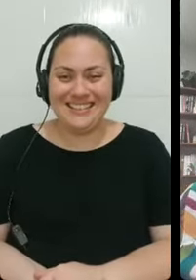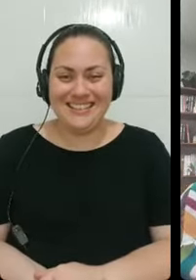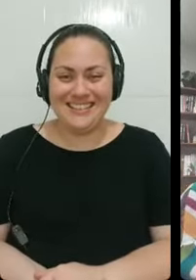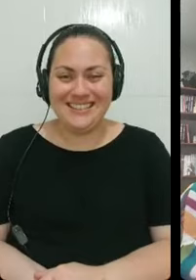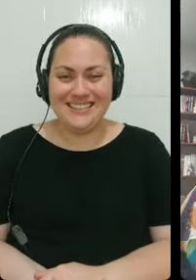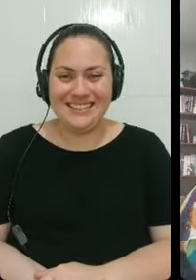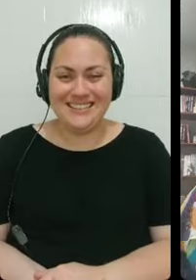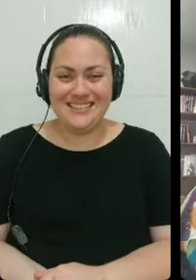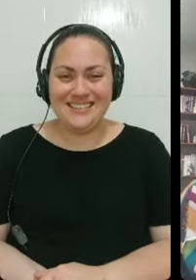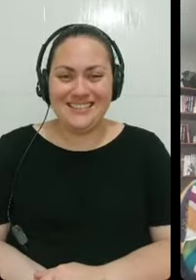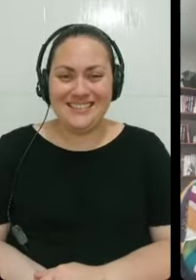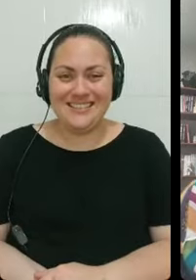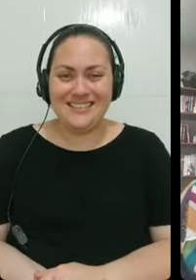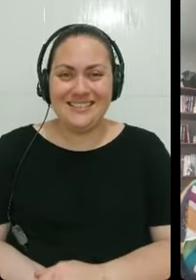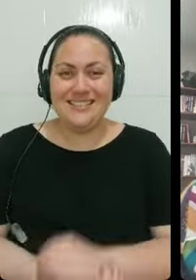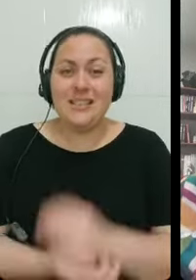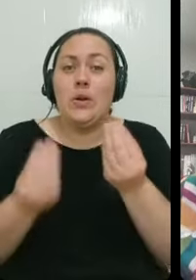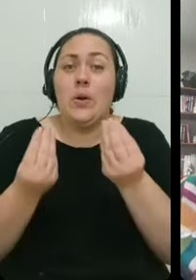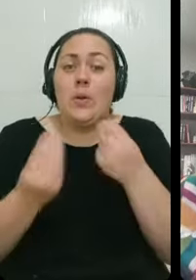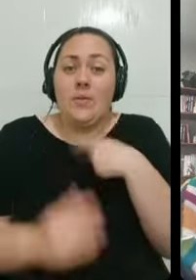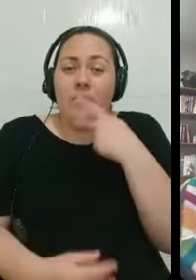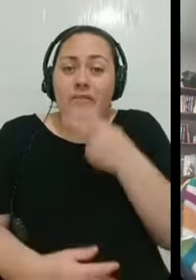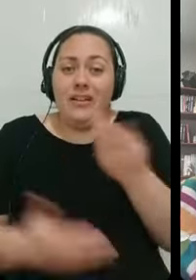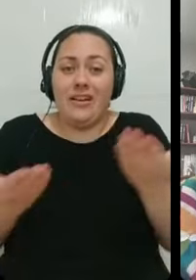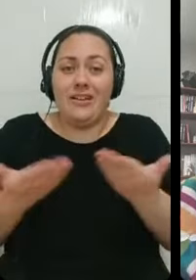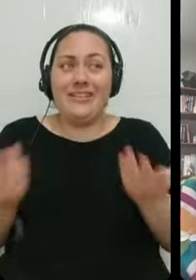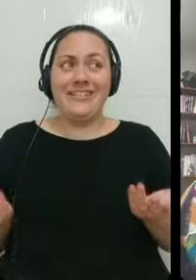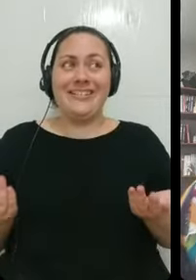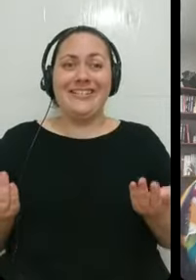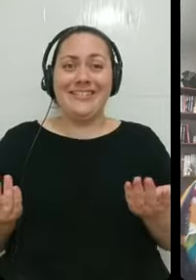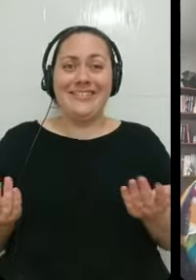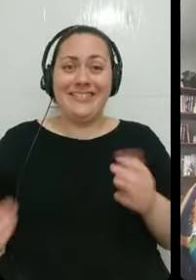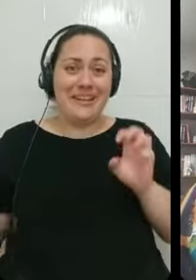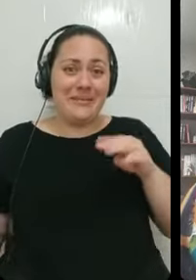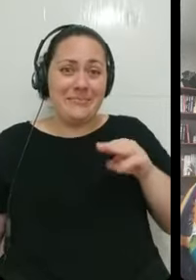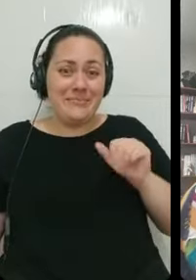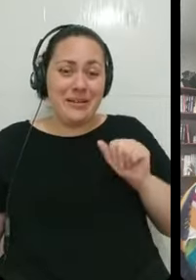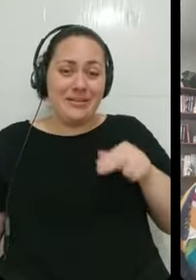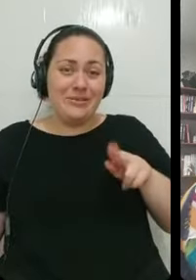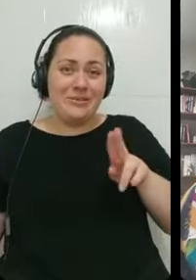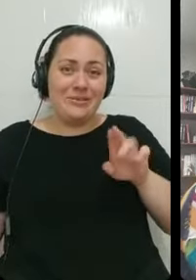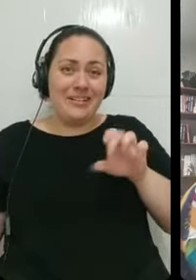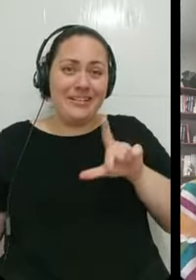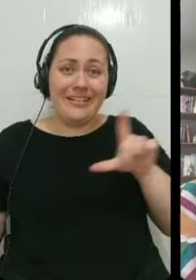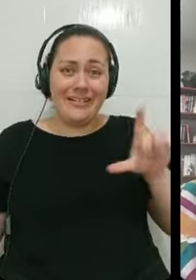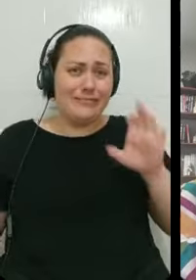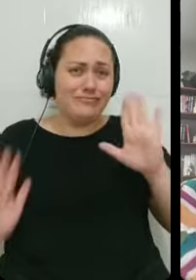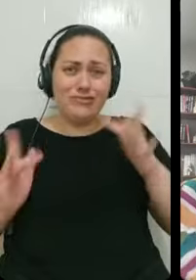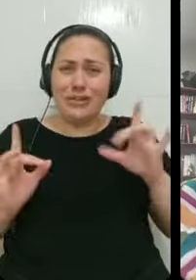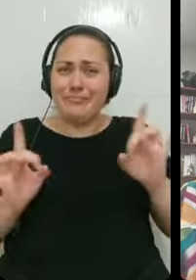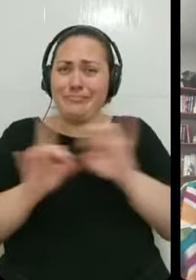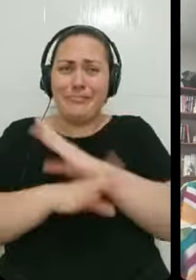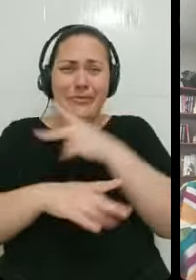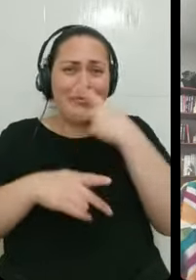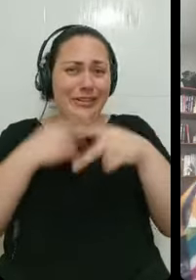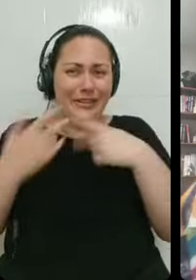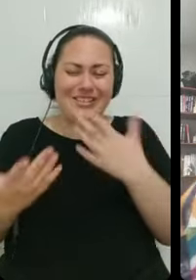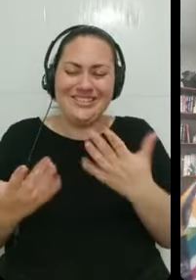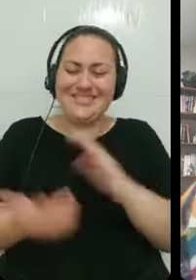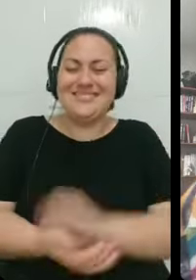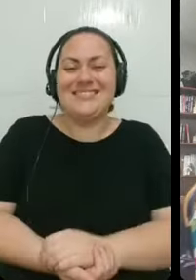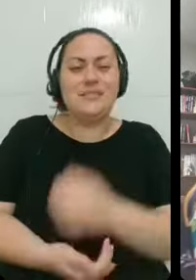Então, como que eu vou falar agora, né? Depois da fala da Emanuele. Boa